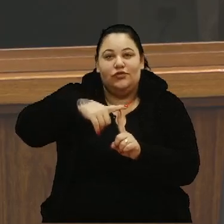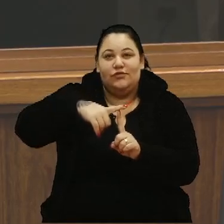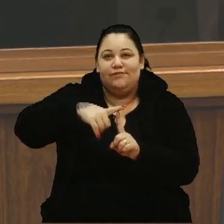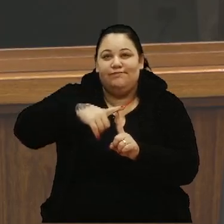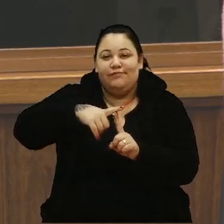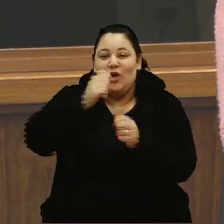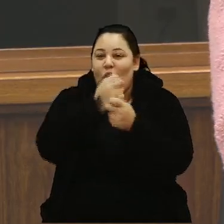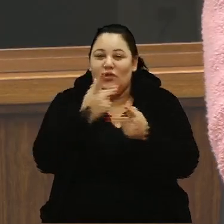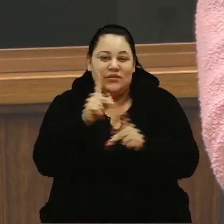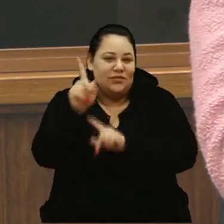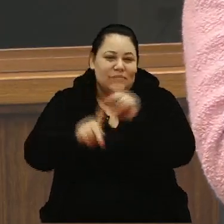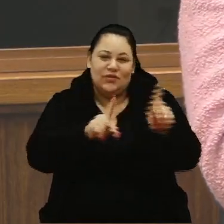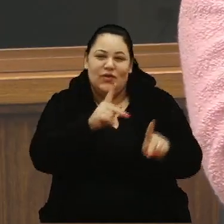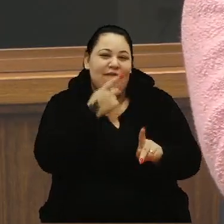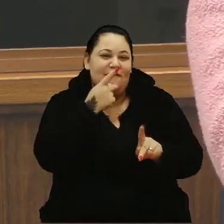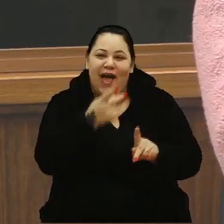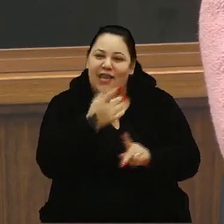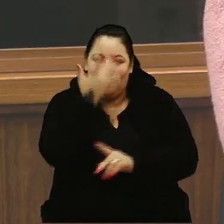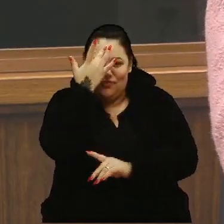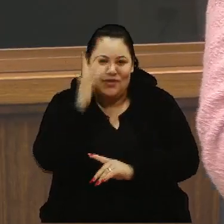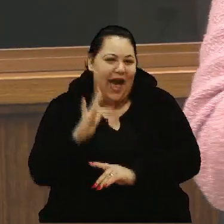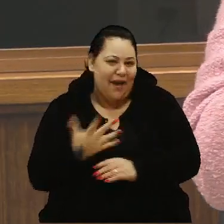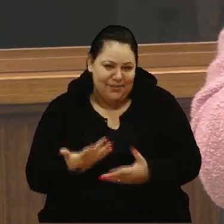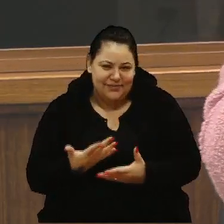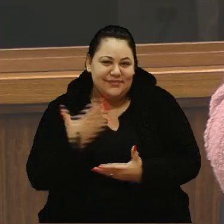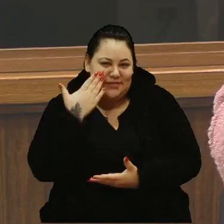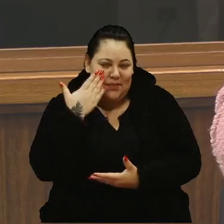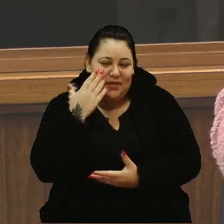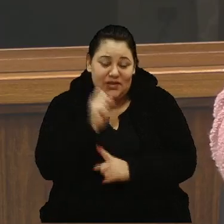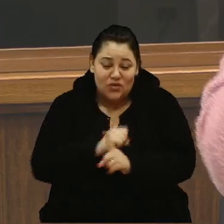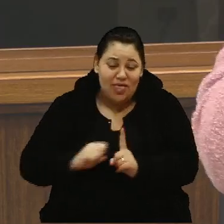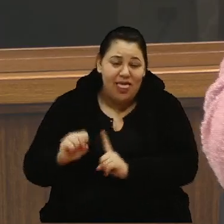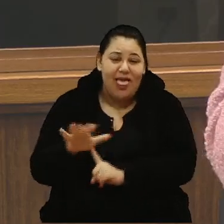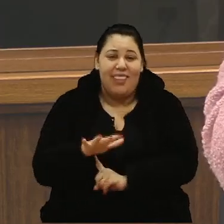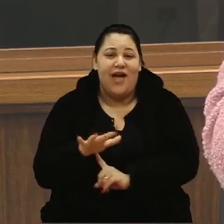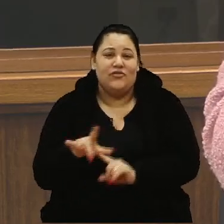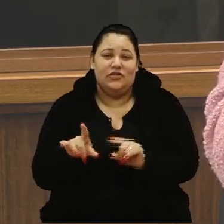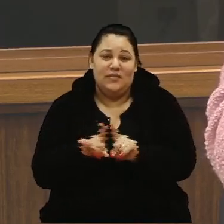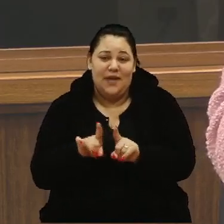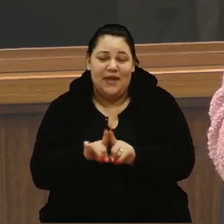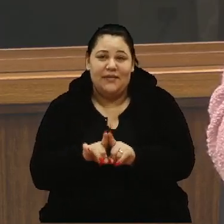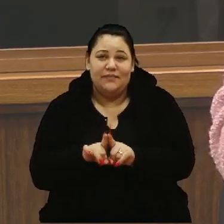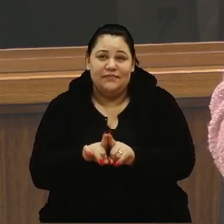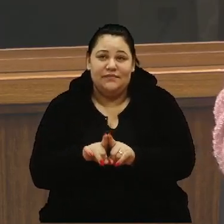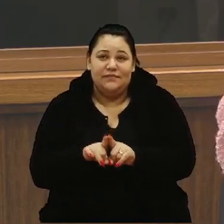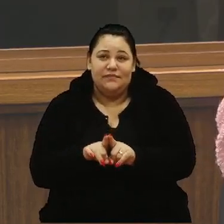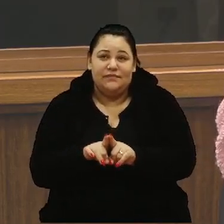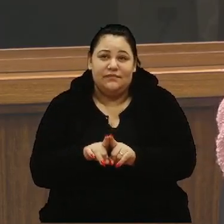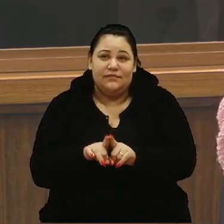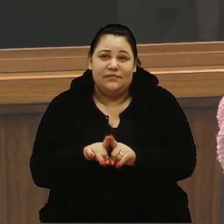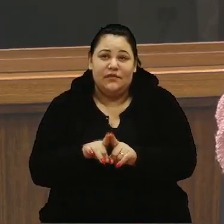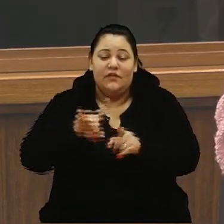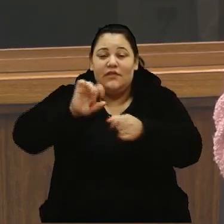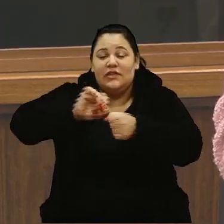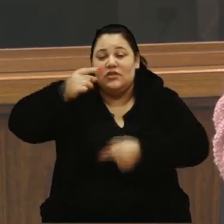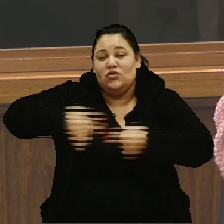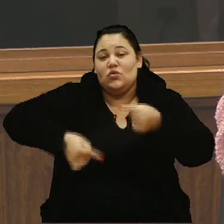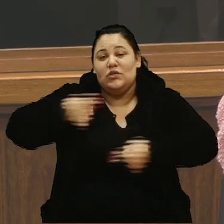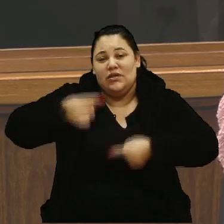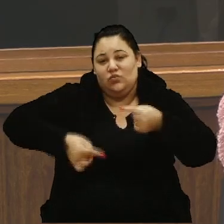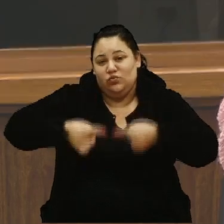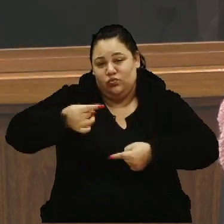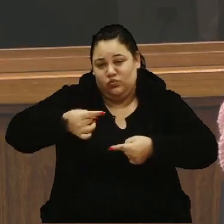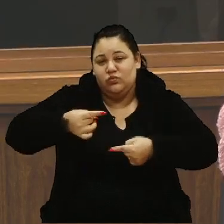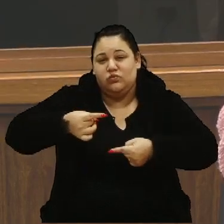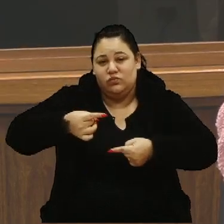na sociedade, que não seja através de fazer o debate com